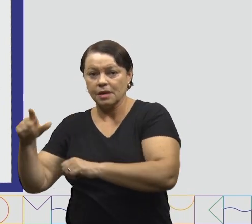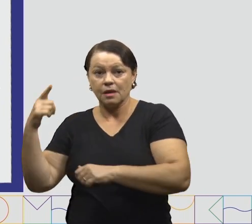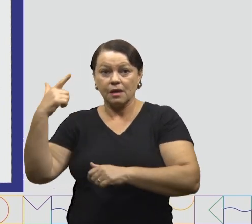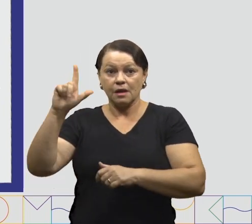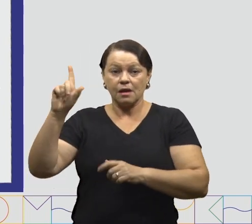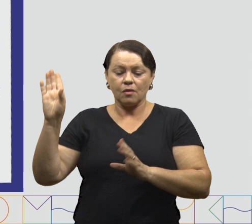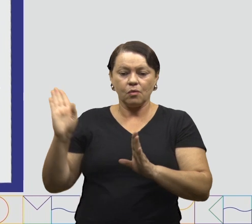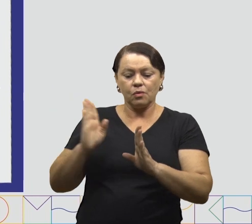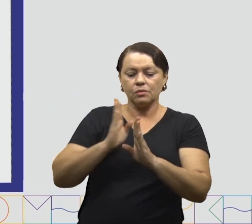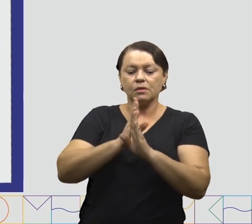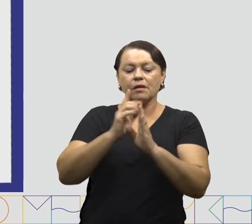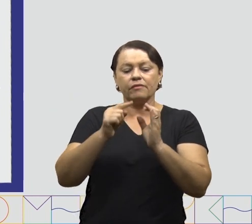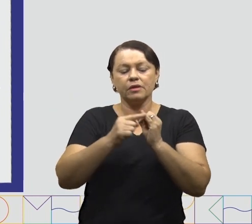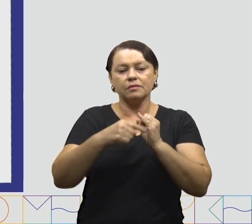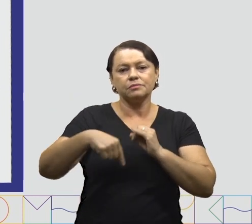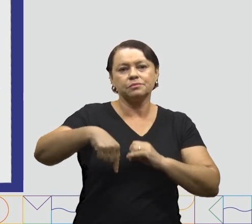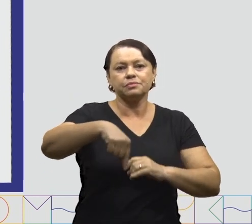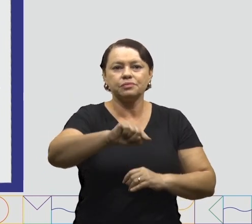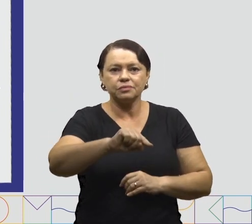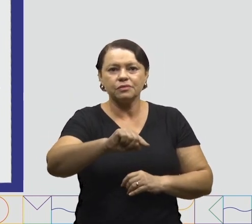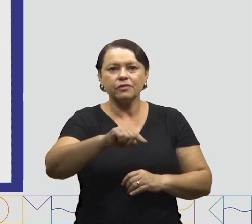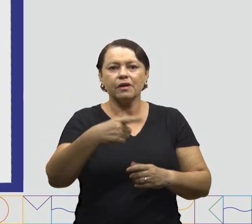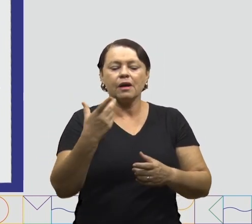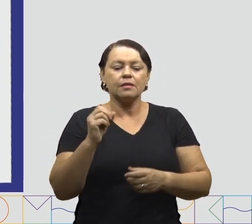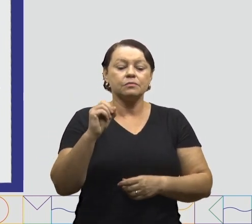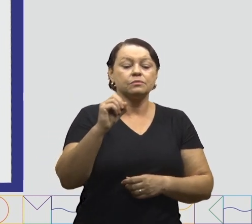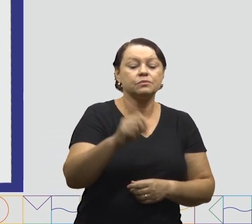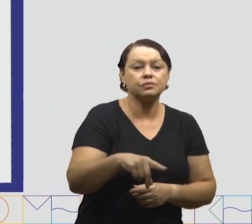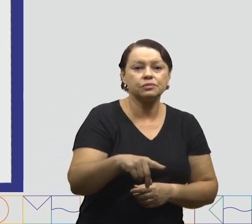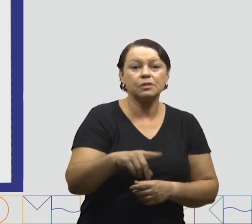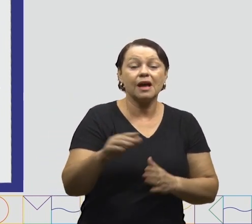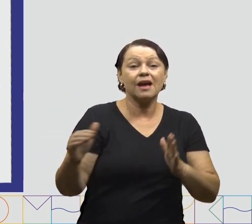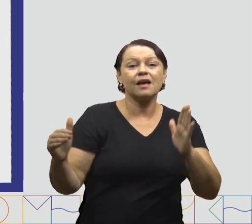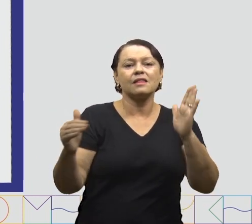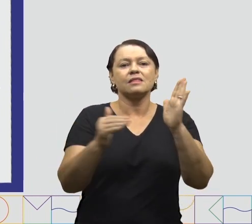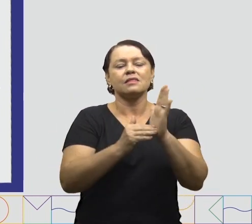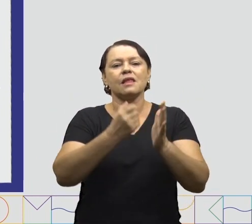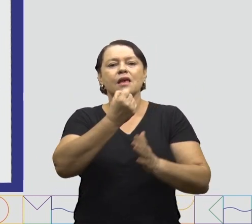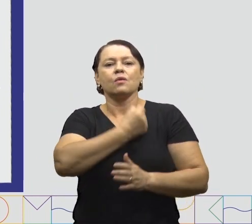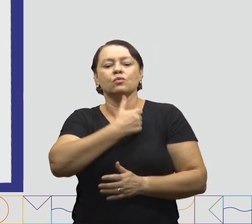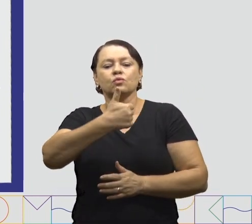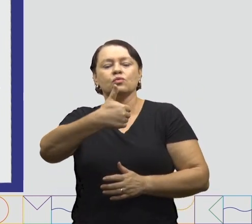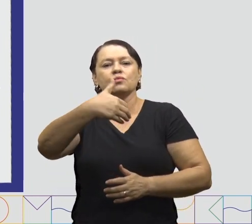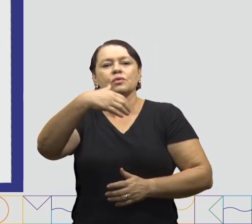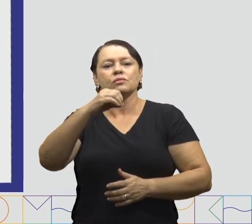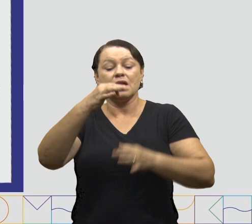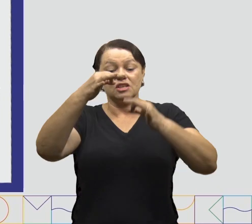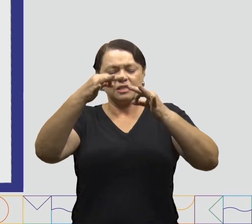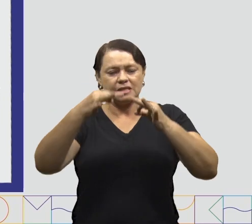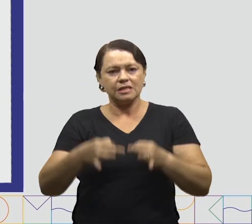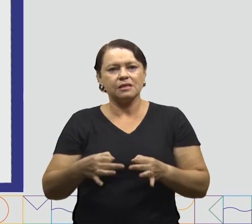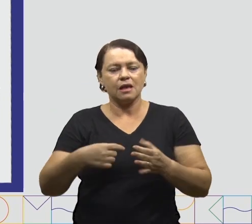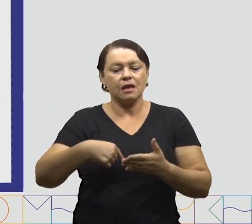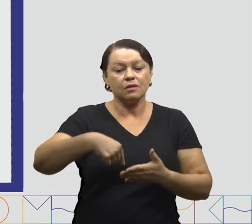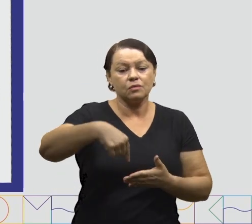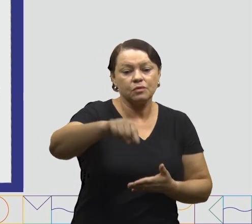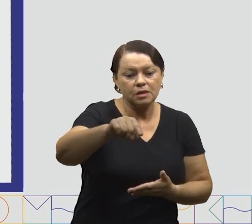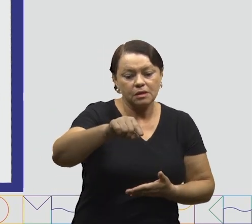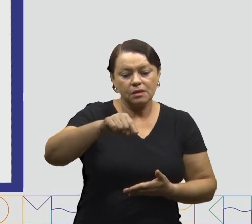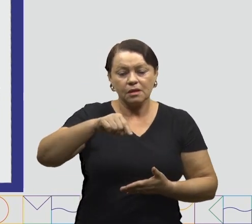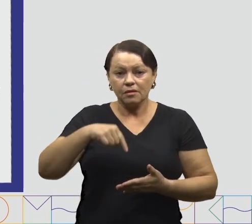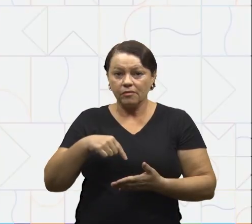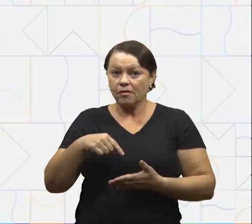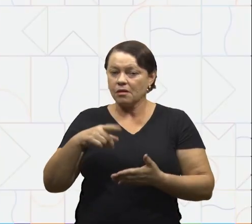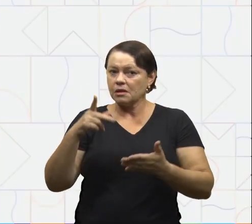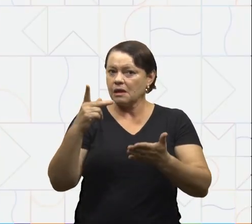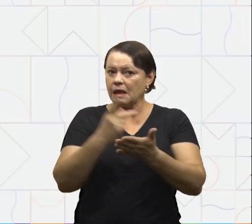seguinte. Vence quem colocar a pedrinha na última casa e fizer todo o percurso, ida e volta,